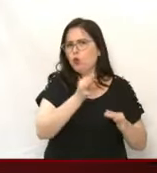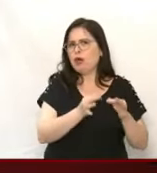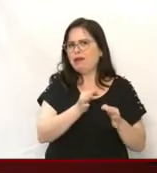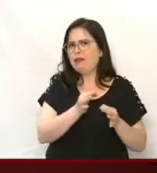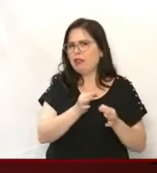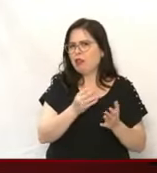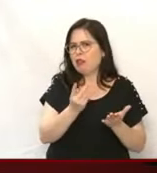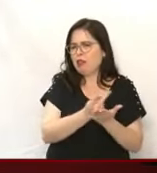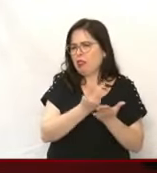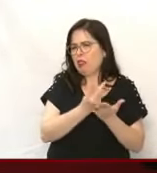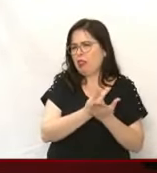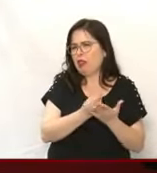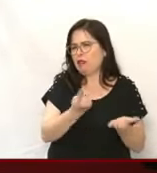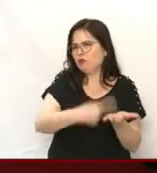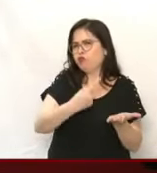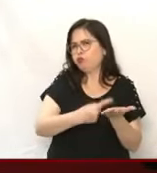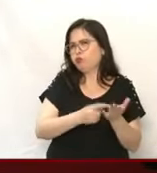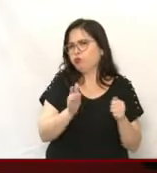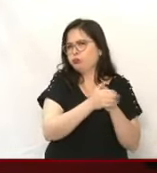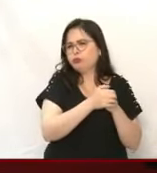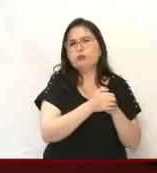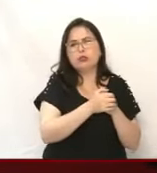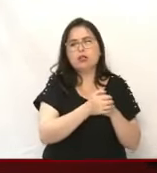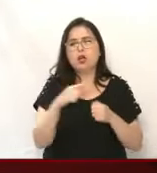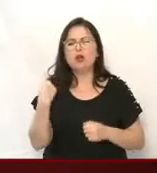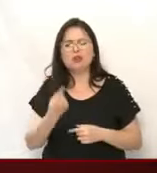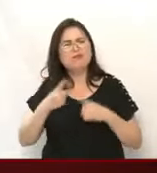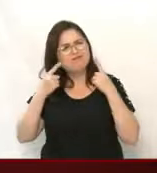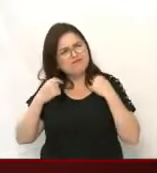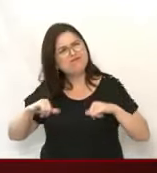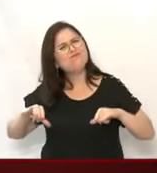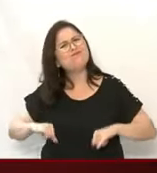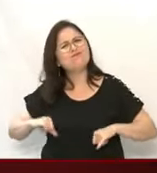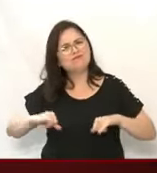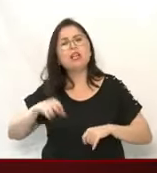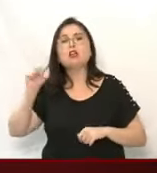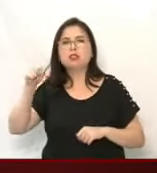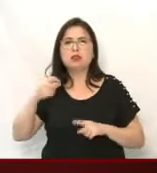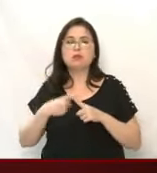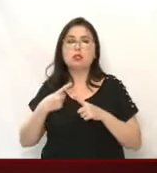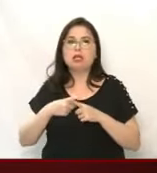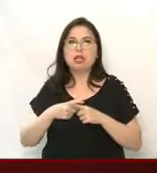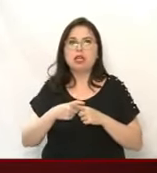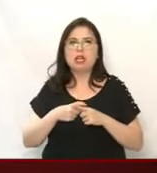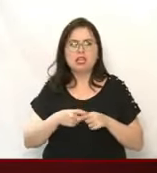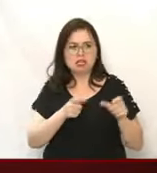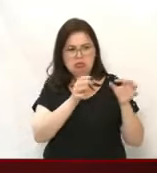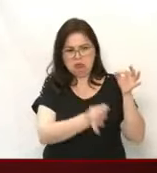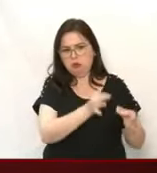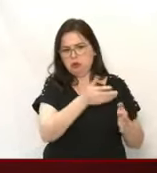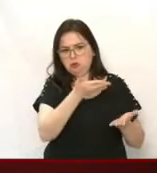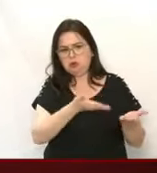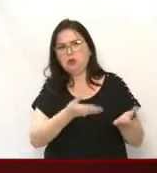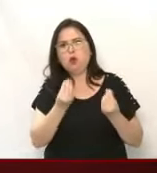eu, choramos diante de uma prisão ordenada por um magistrado com características fascistas.